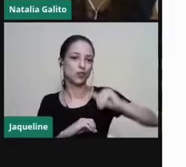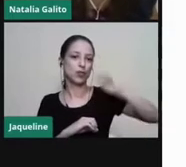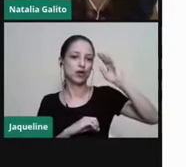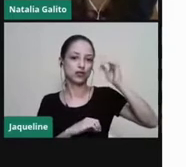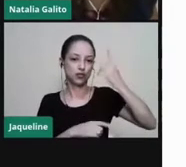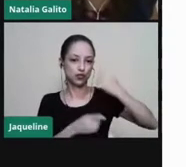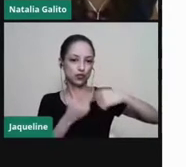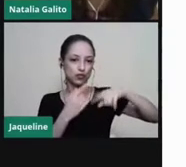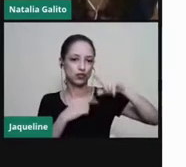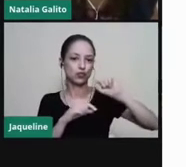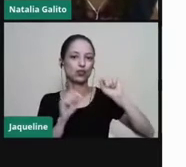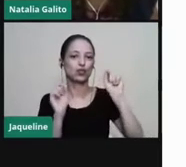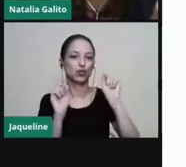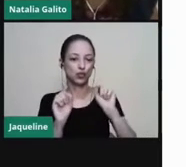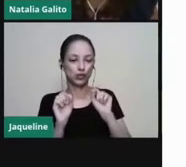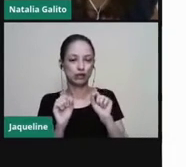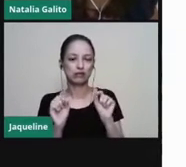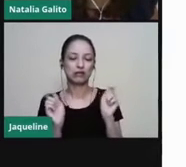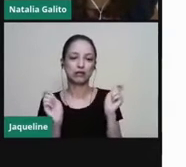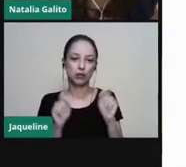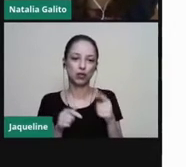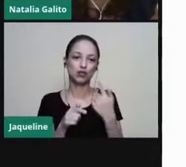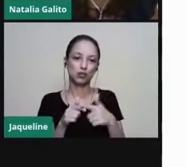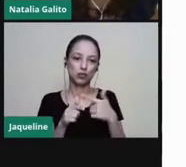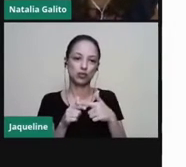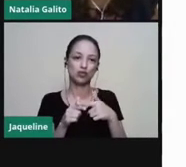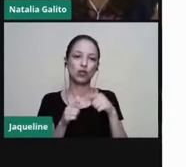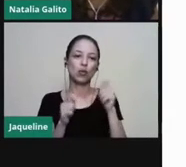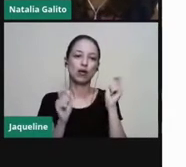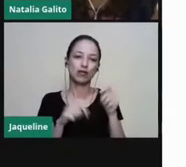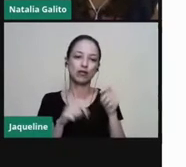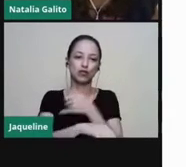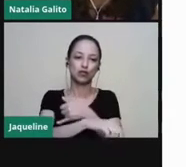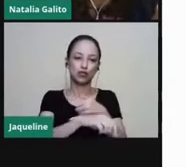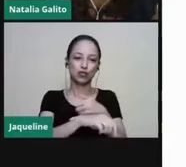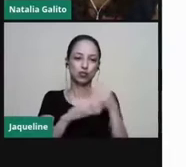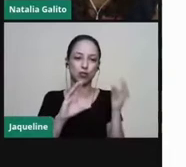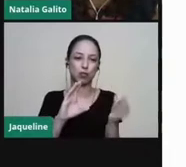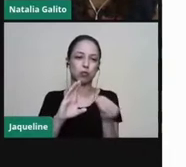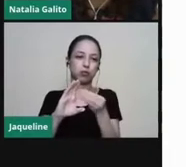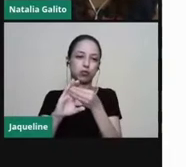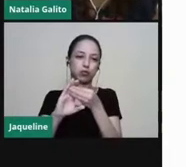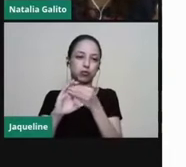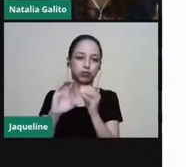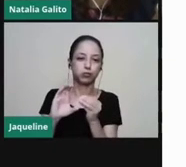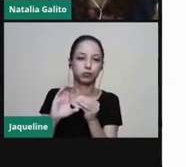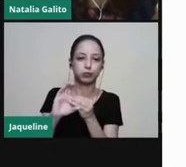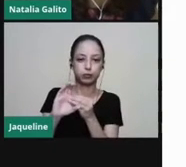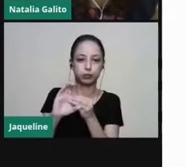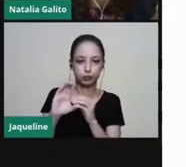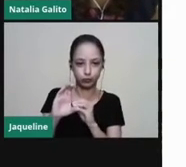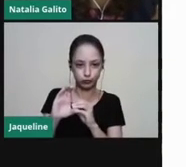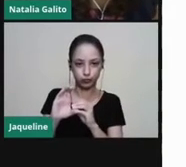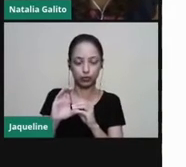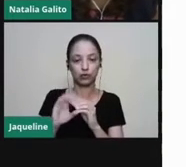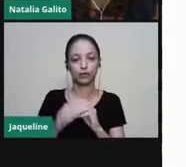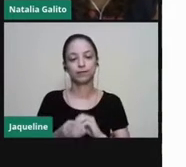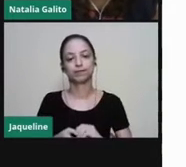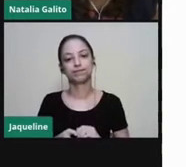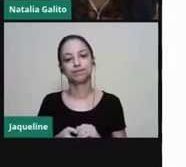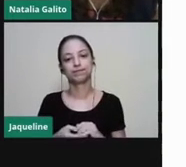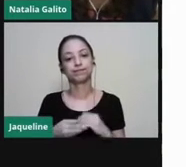ou chegar à formação de uma placa de aterosclerose. Nesse mesmo contexto, se